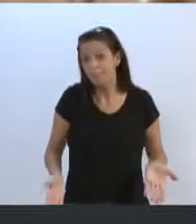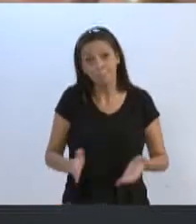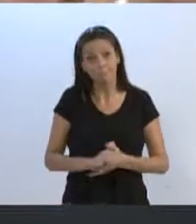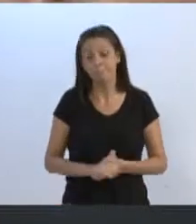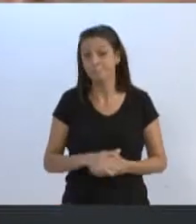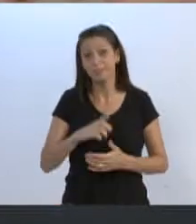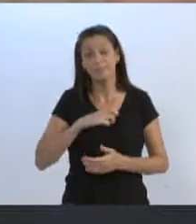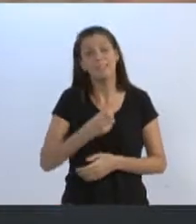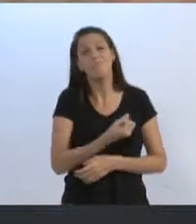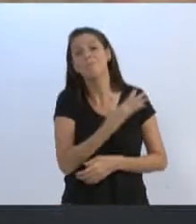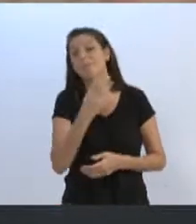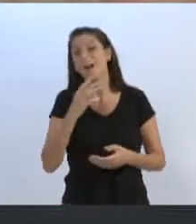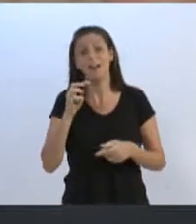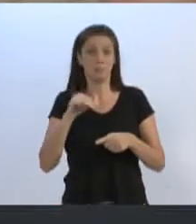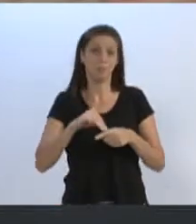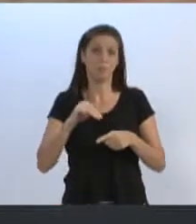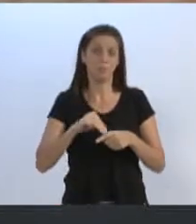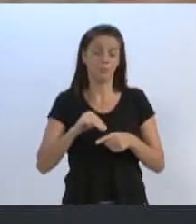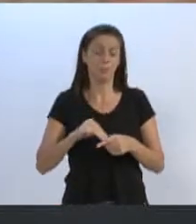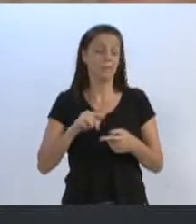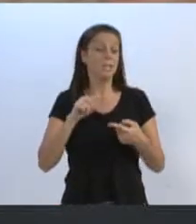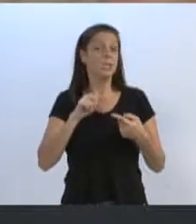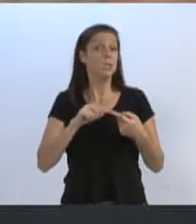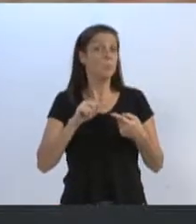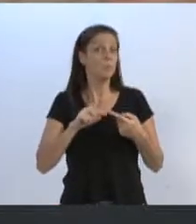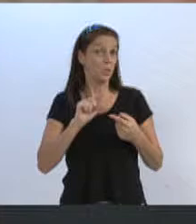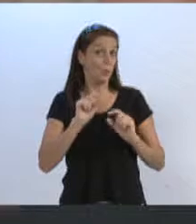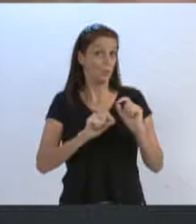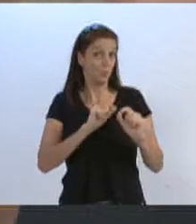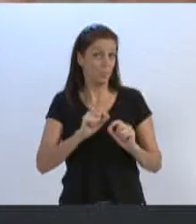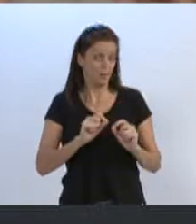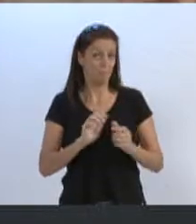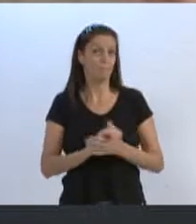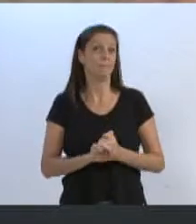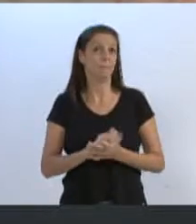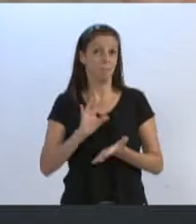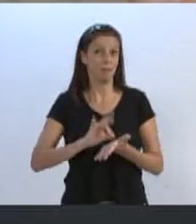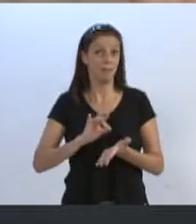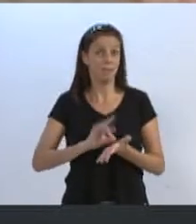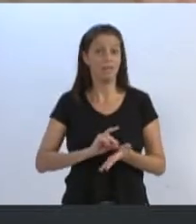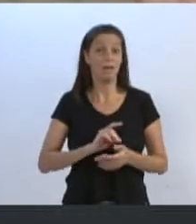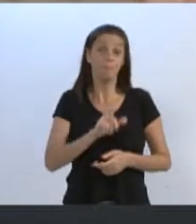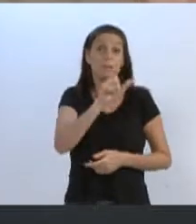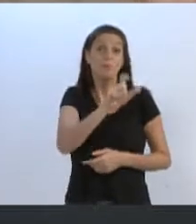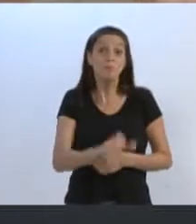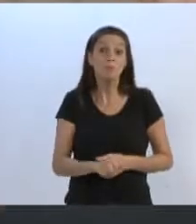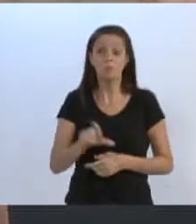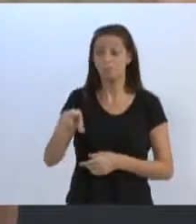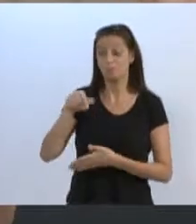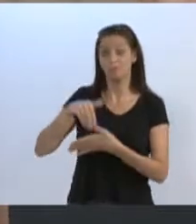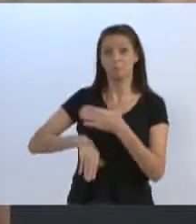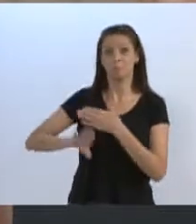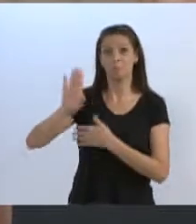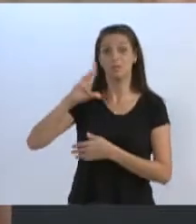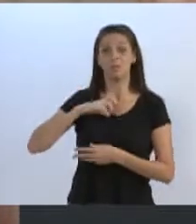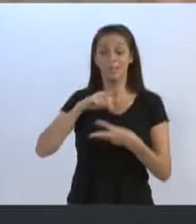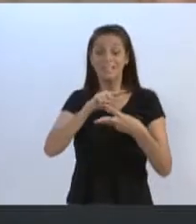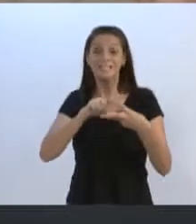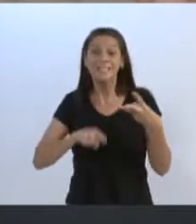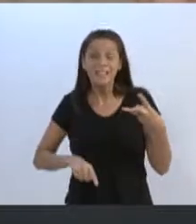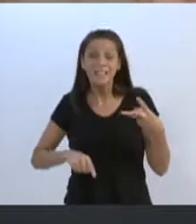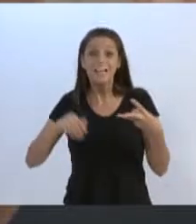vários fatores. E um dos fatores, inclusive, passa pela posição do nosso eleitorado. Que, exemplo, tinham 3 candidatos, na